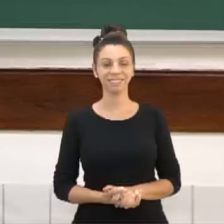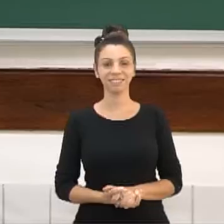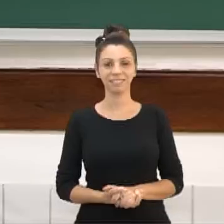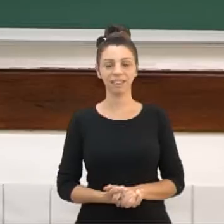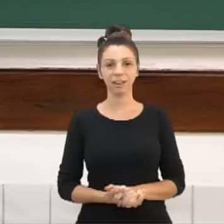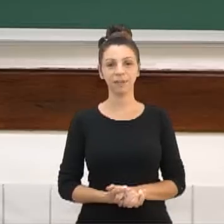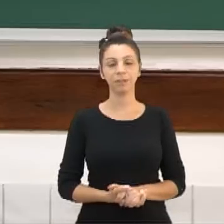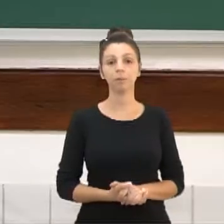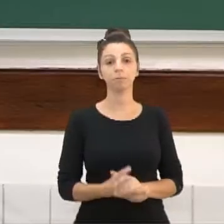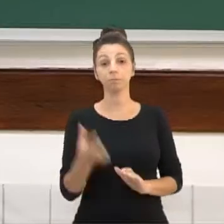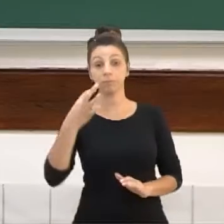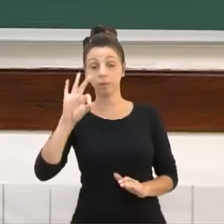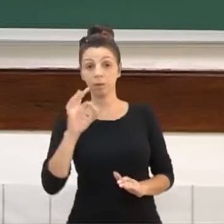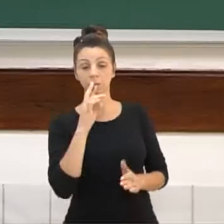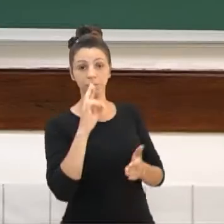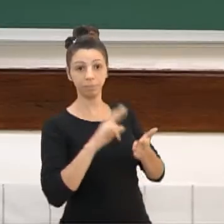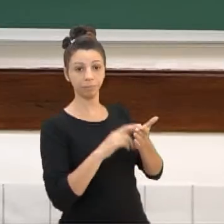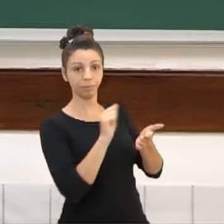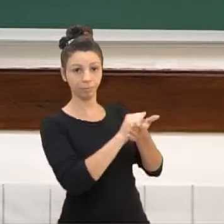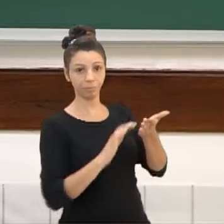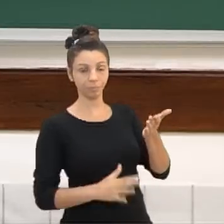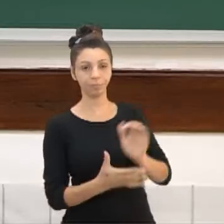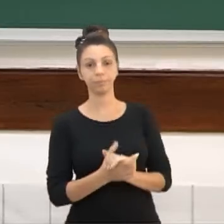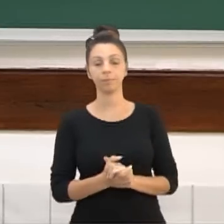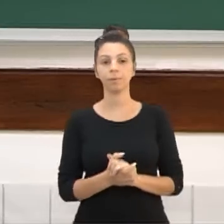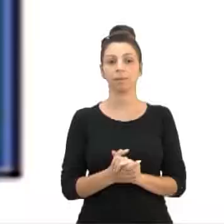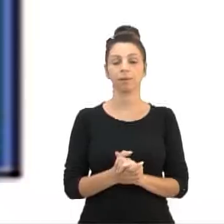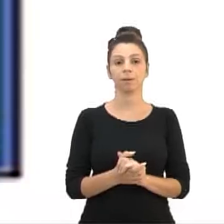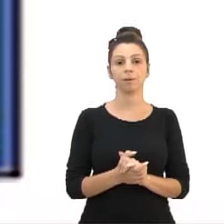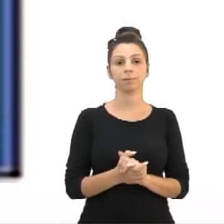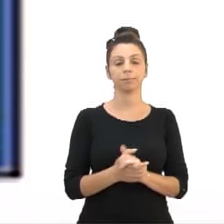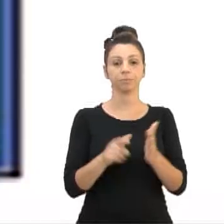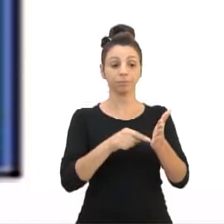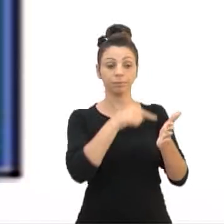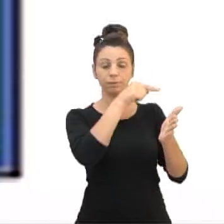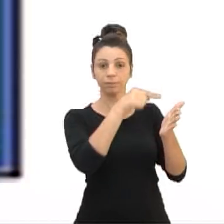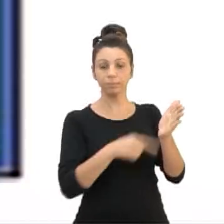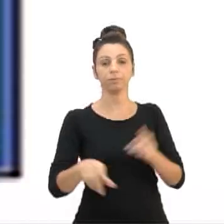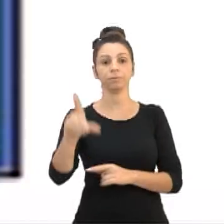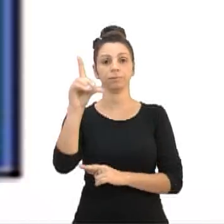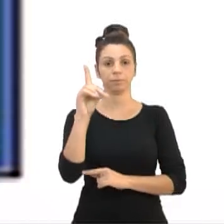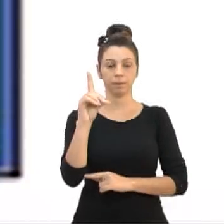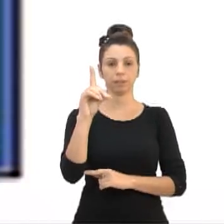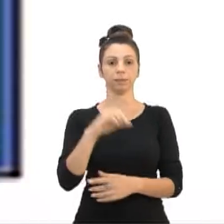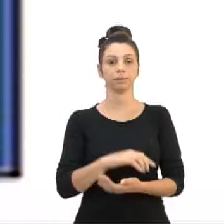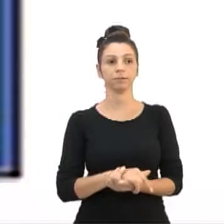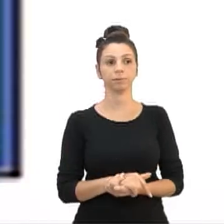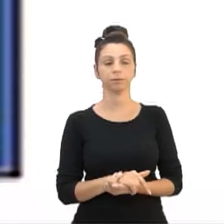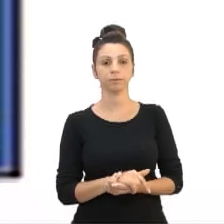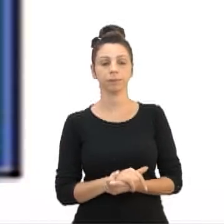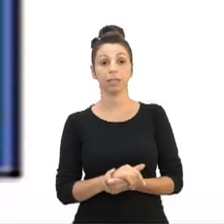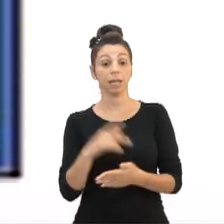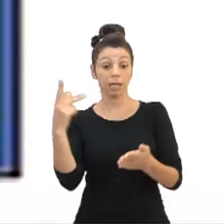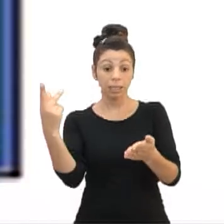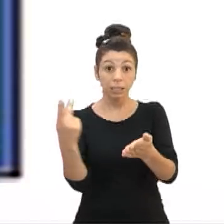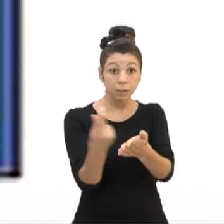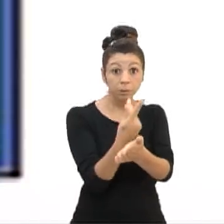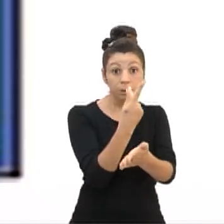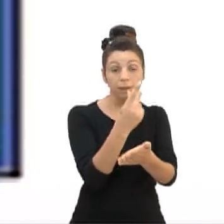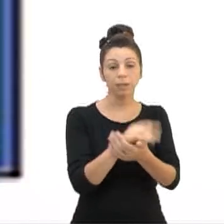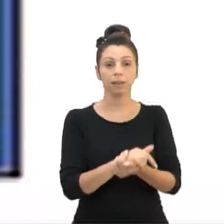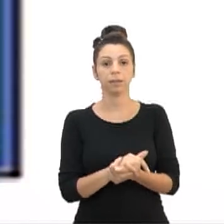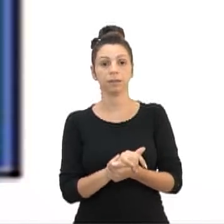Vamos verificar quem acertou, pessoal, mais essa questão? Então, quem marcou um X na letra D, né? Era para marcar a incorreta. Espero que